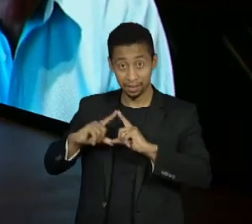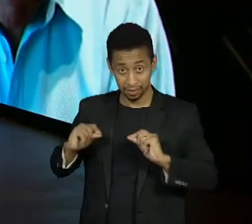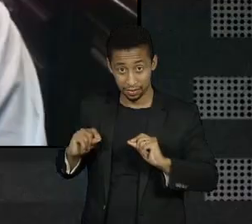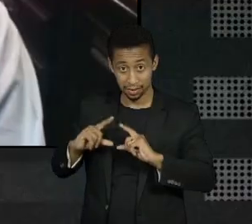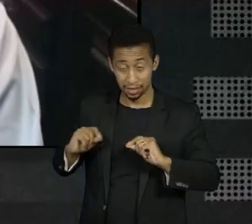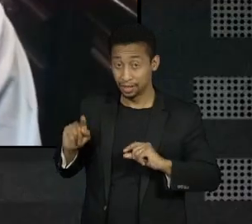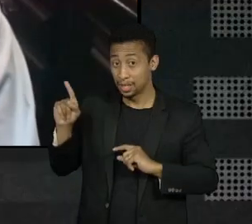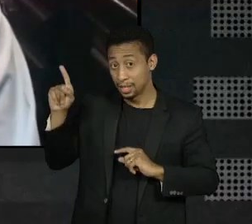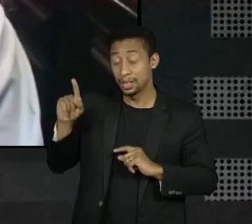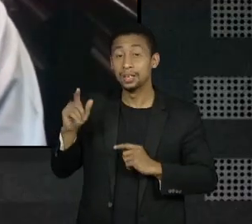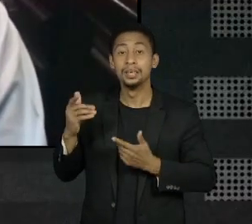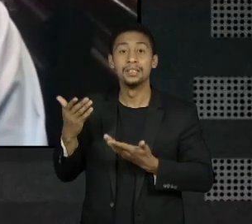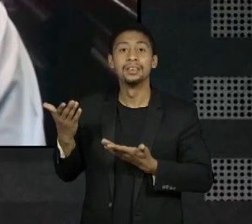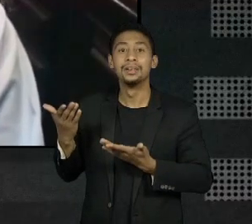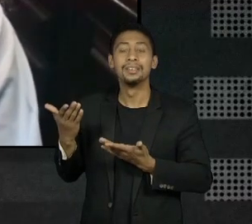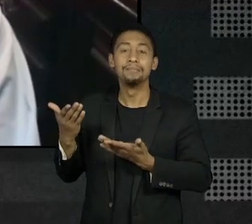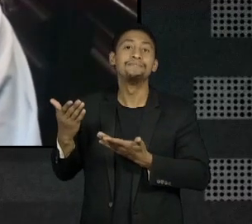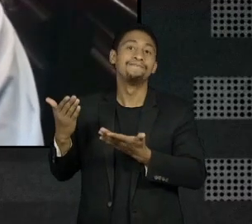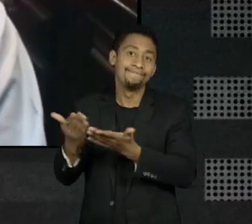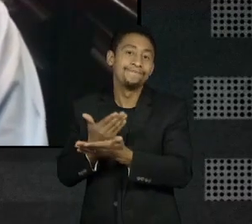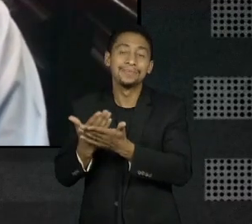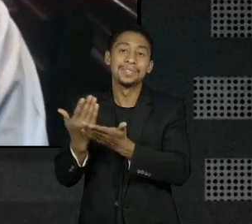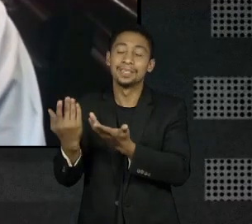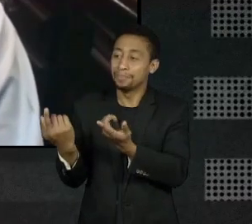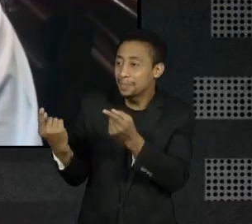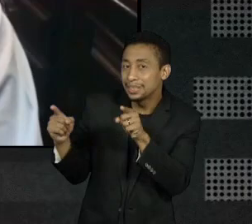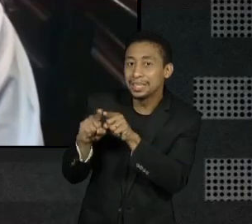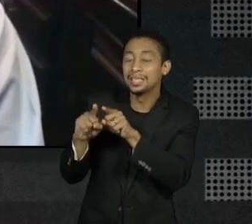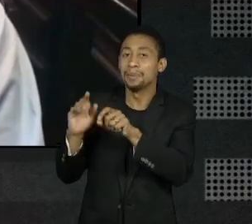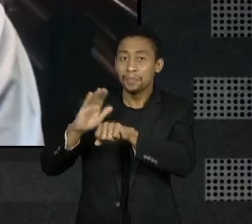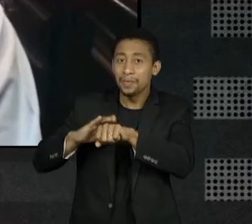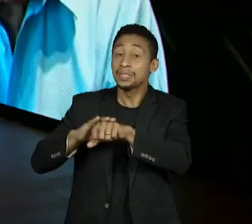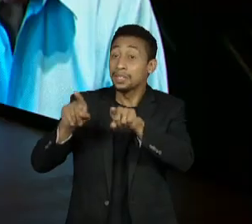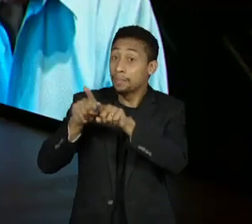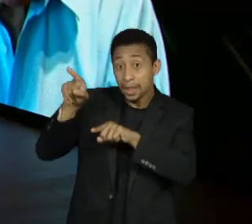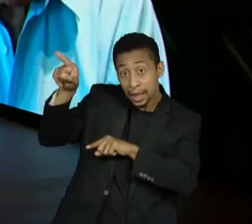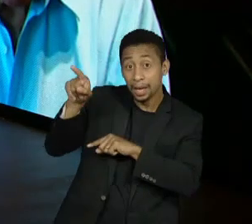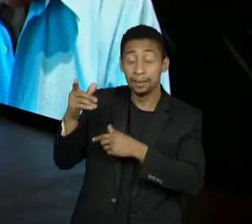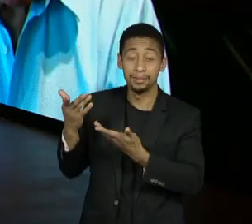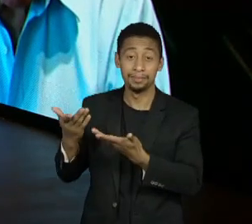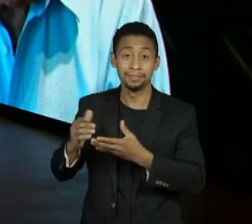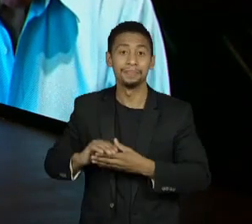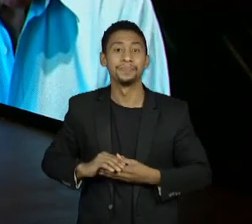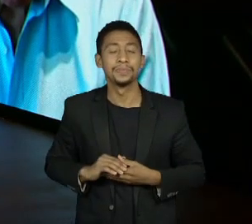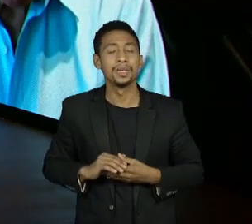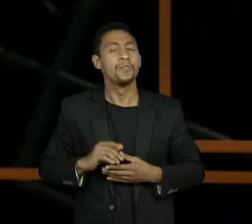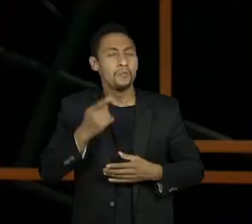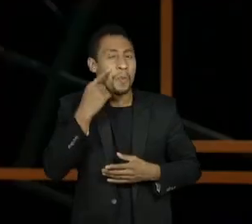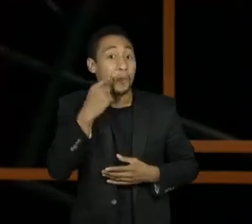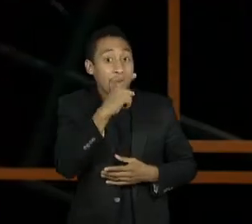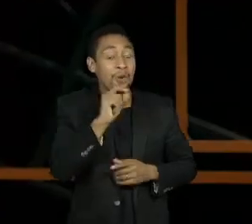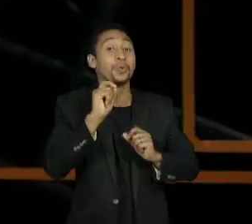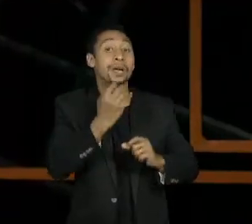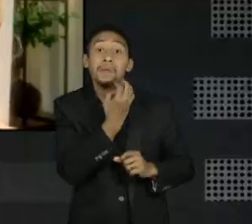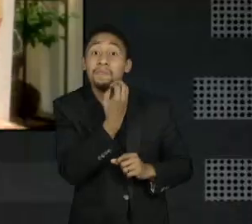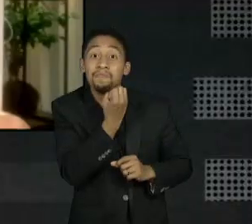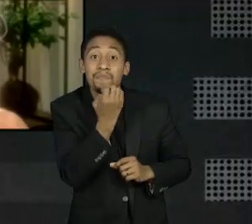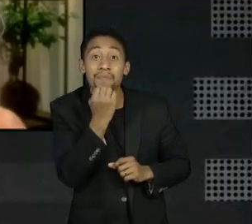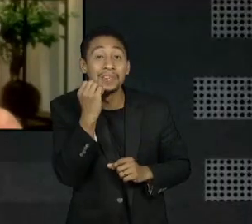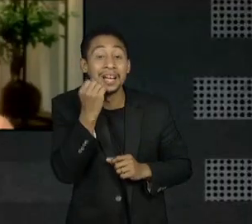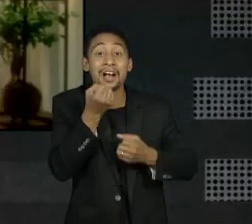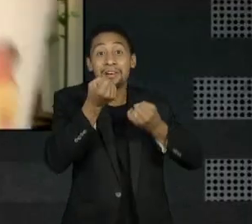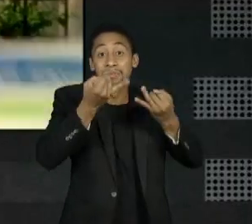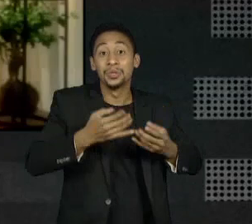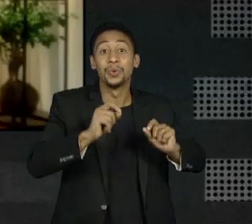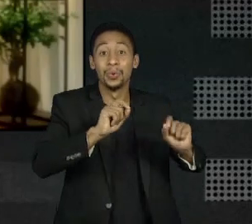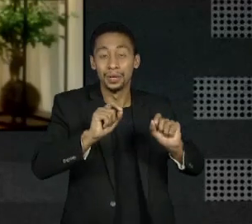a lançarem também os livrinhos do Cortella no Japão. Vamos ver o que o Cortella falou para você?